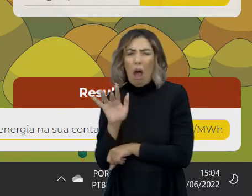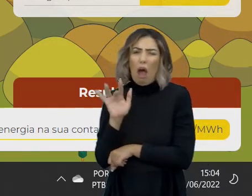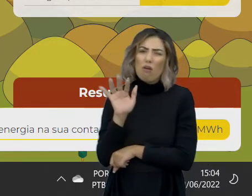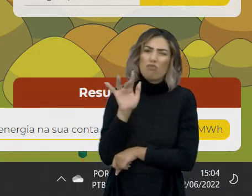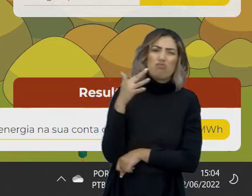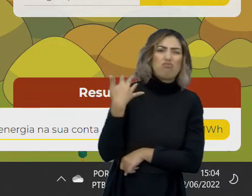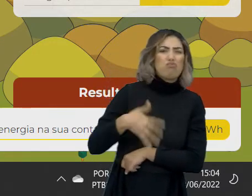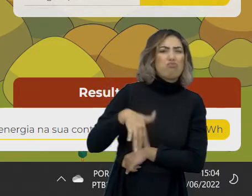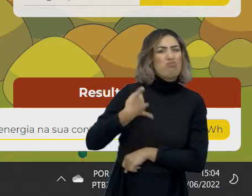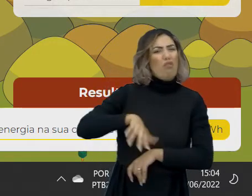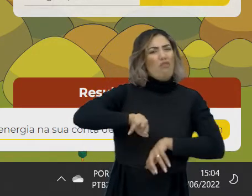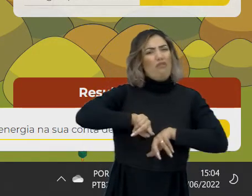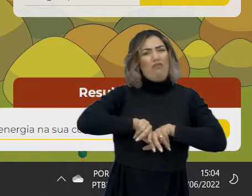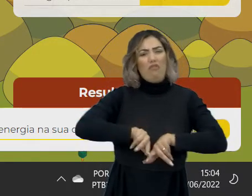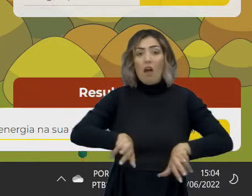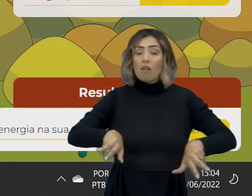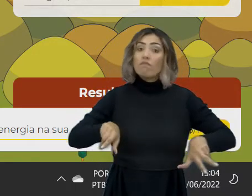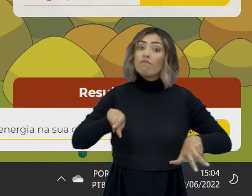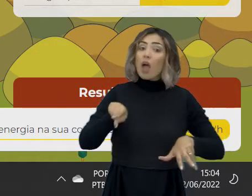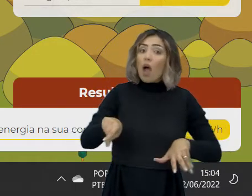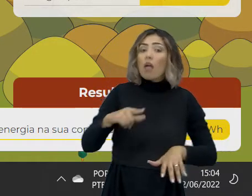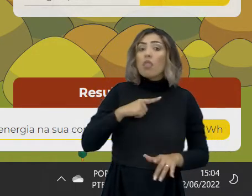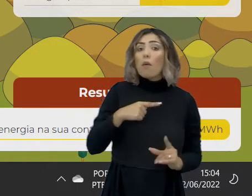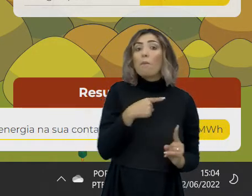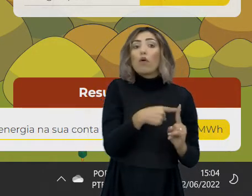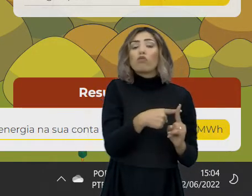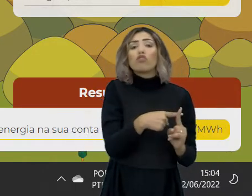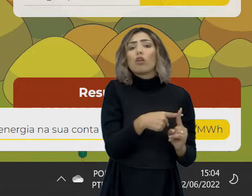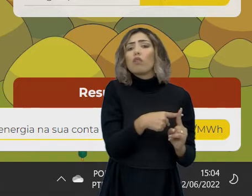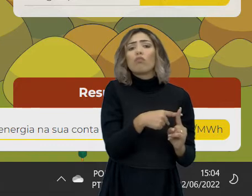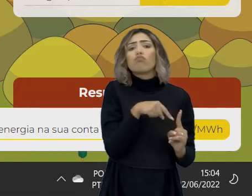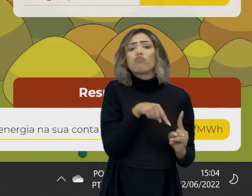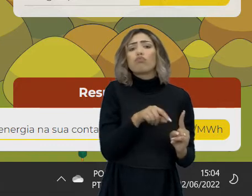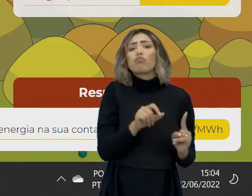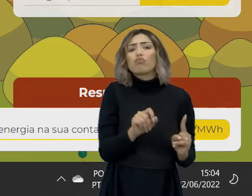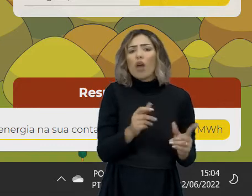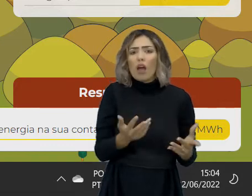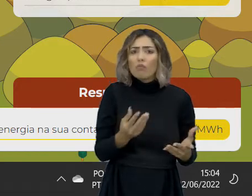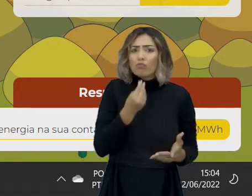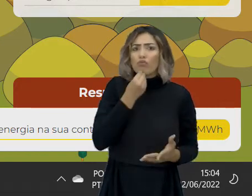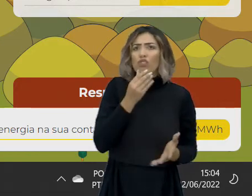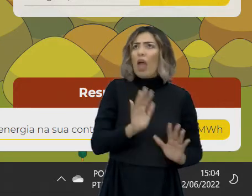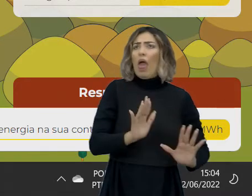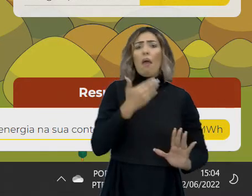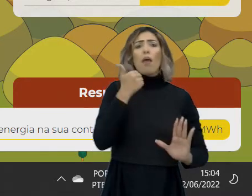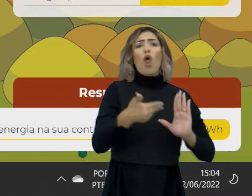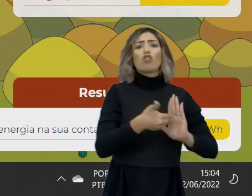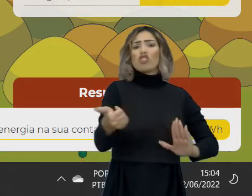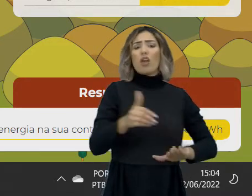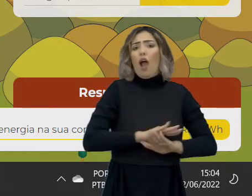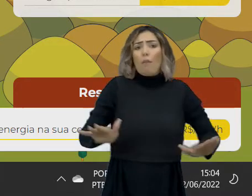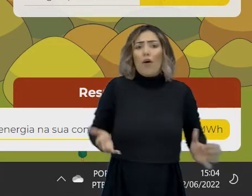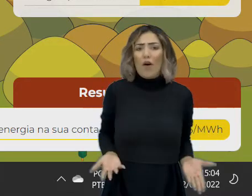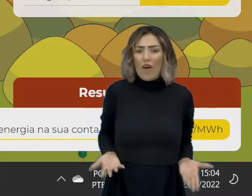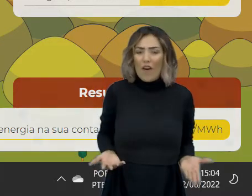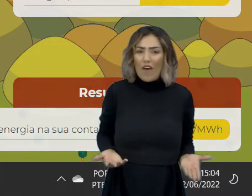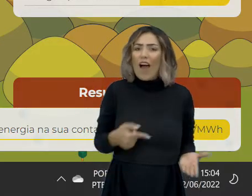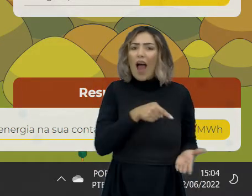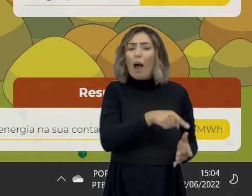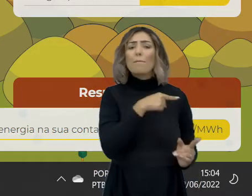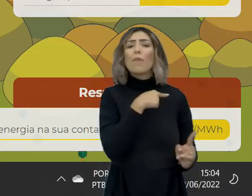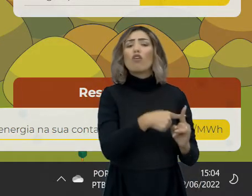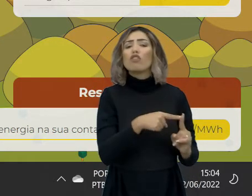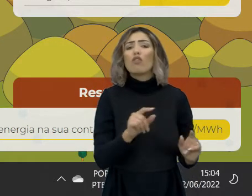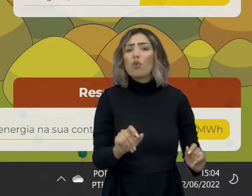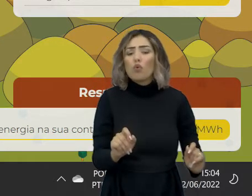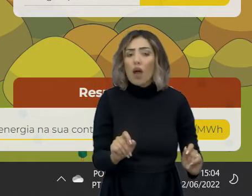e outras coisas mais. Ela é vantajosa por quê? Porque olhando aqui, eu já ia falar, descarta essa, tira do Brasil, já acabou. Tira, né? Porque ela